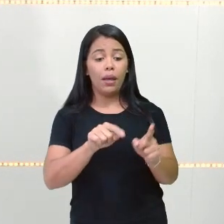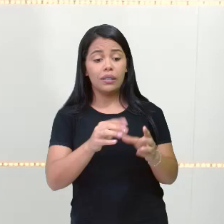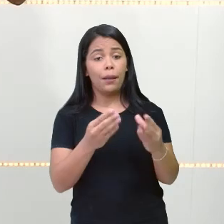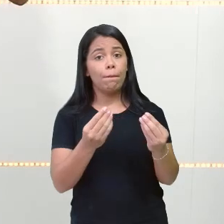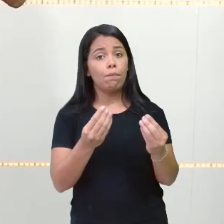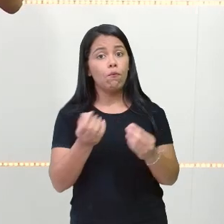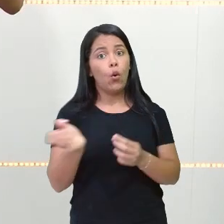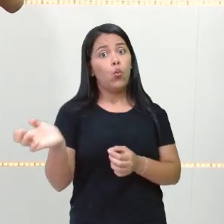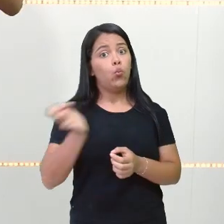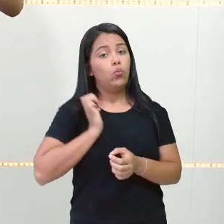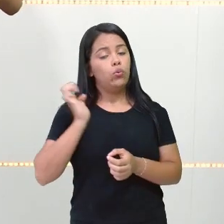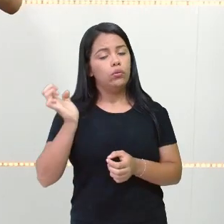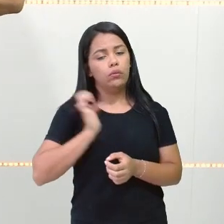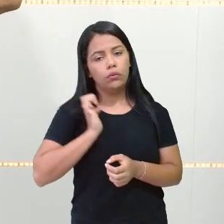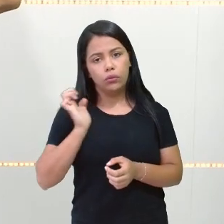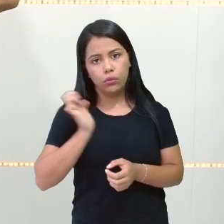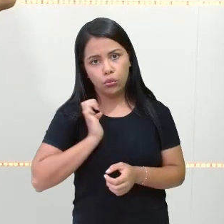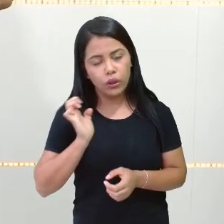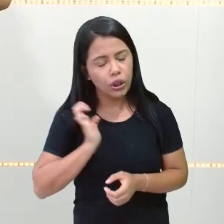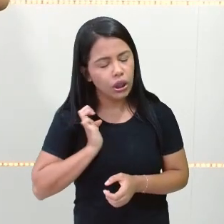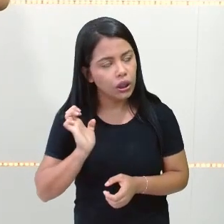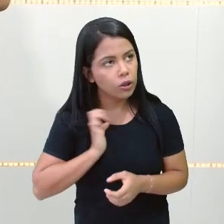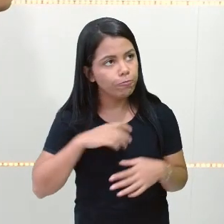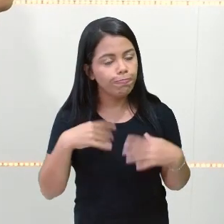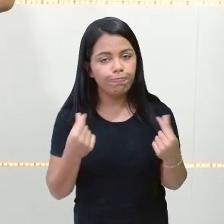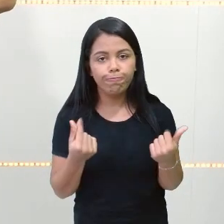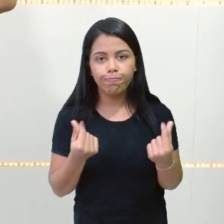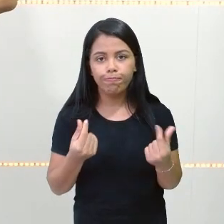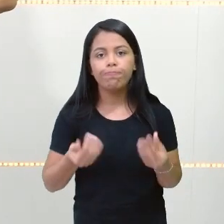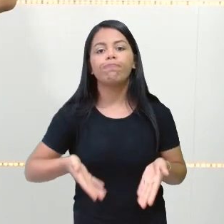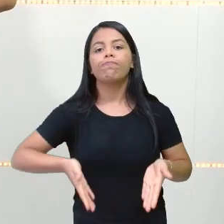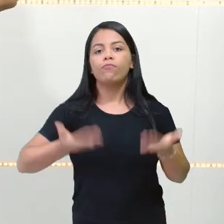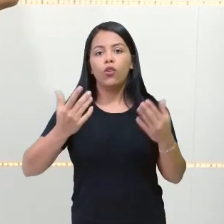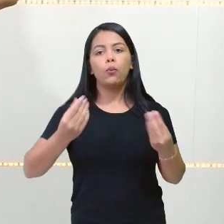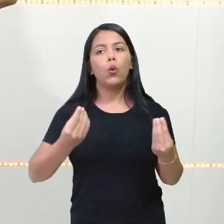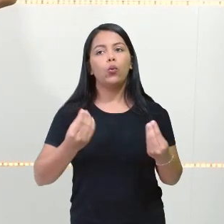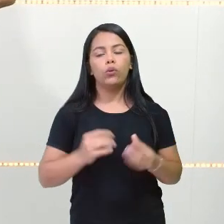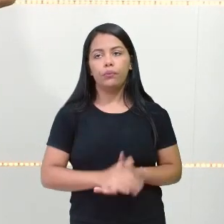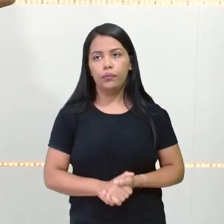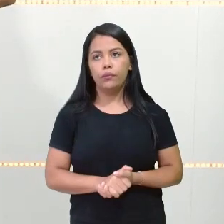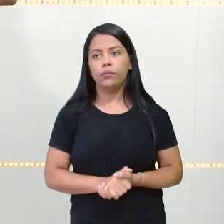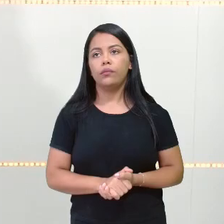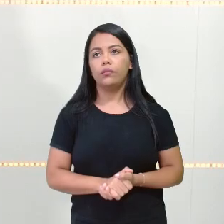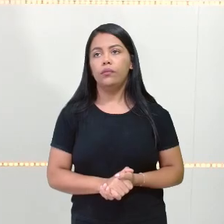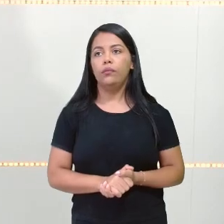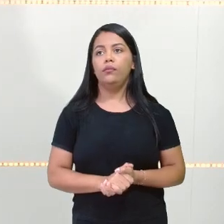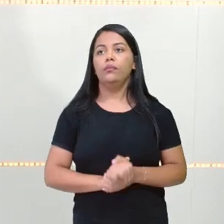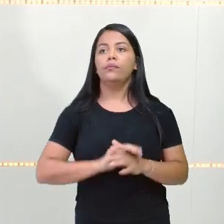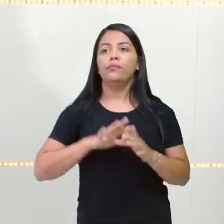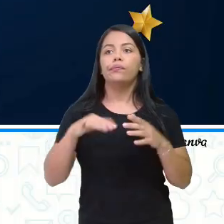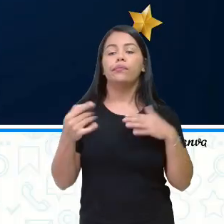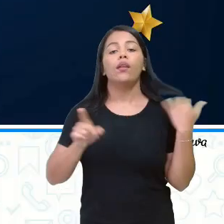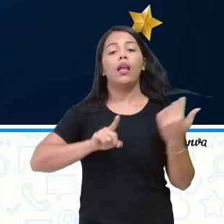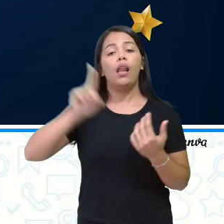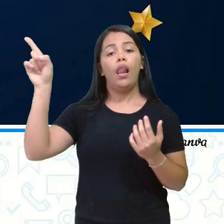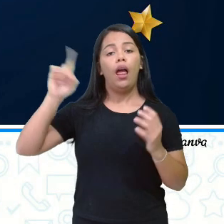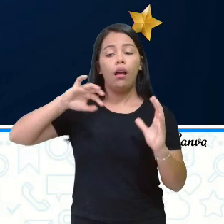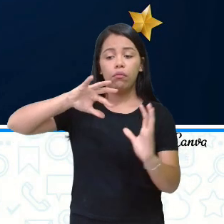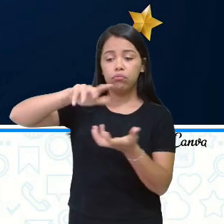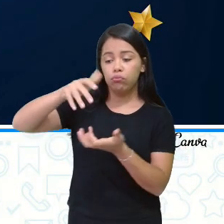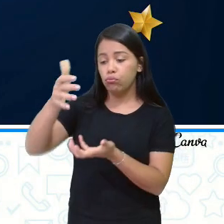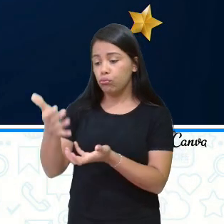dos países mais ricos do mundo, tá? Isso é uma coisa bem importante. E assim, lá no Oriente Médio, aquela área